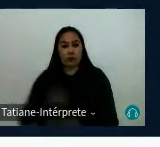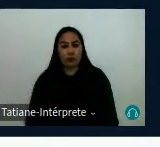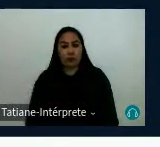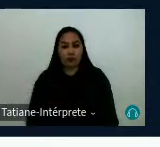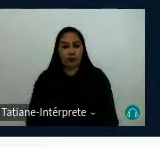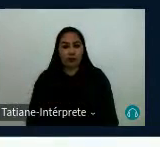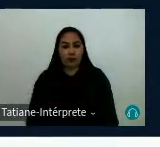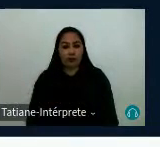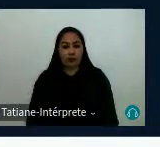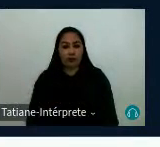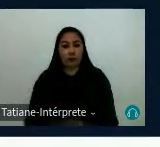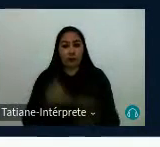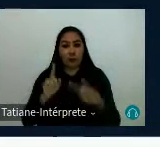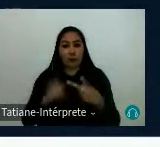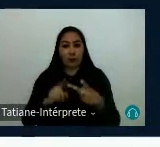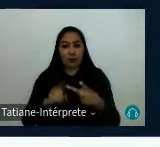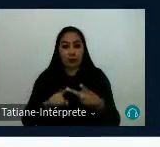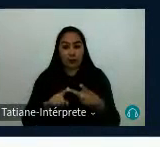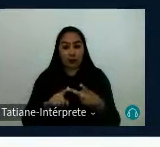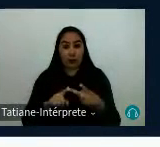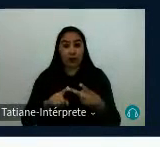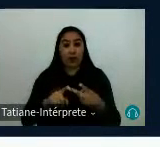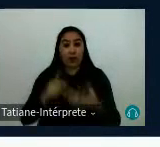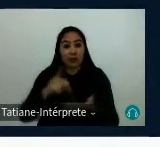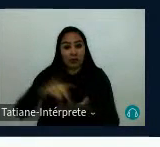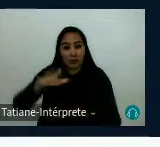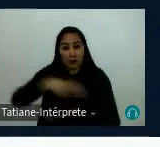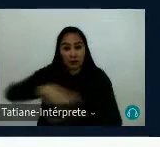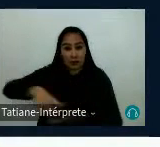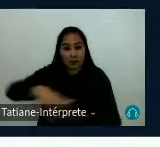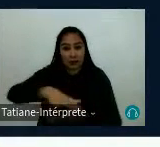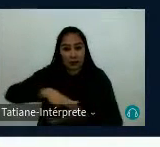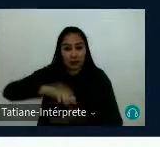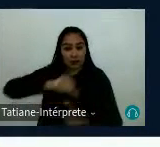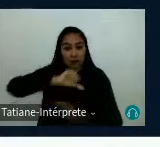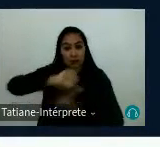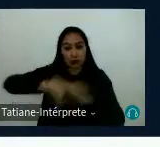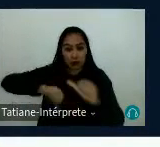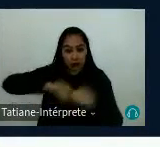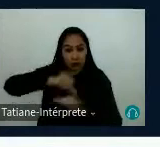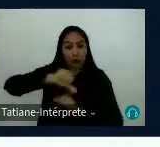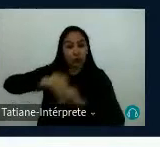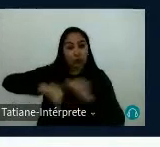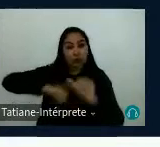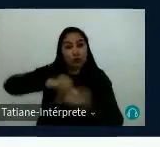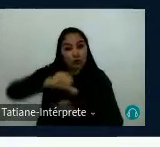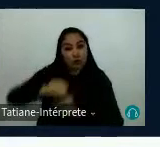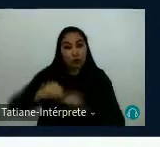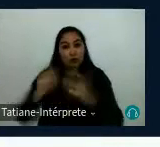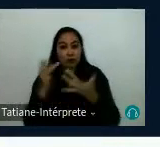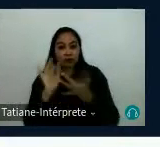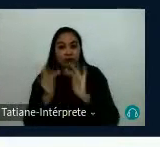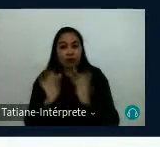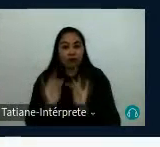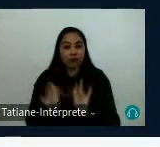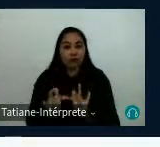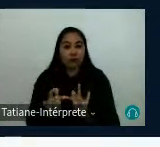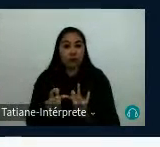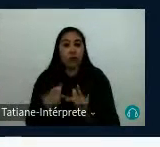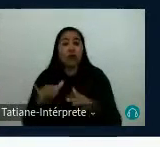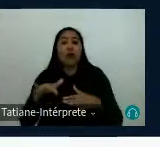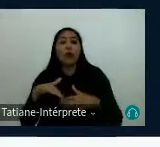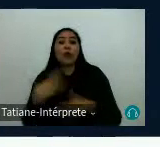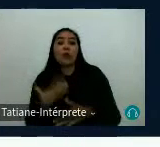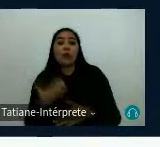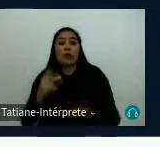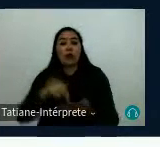as realidades não são dadas, né, mas elas são performadas e negociadas, quais realidades nós